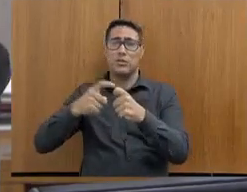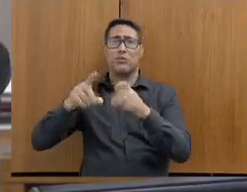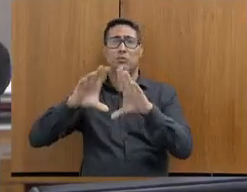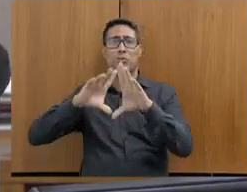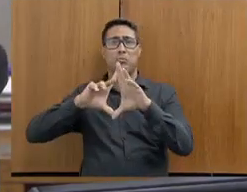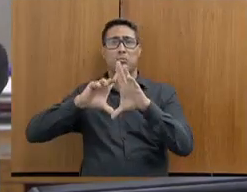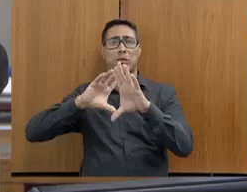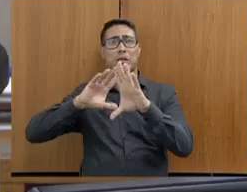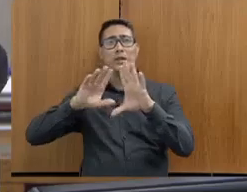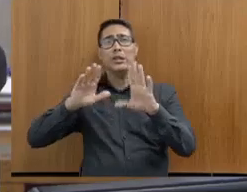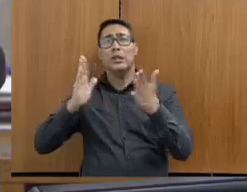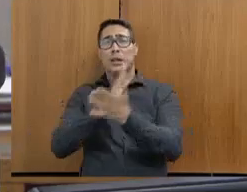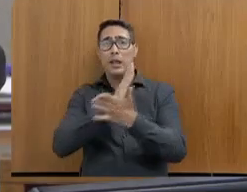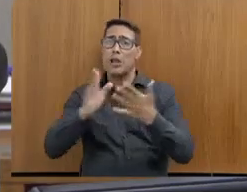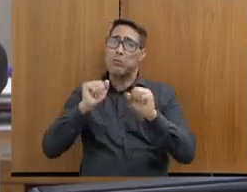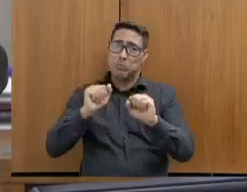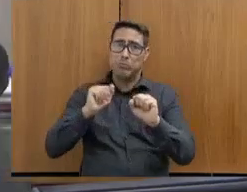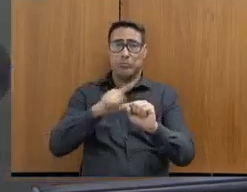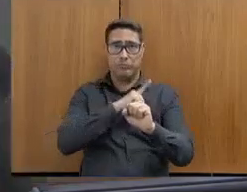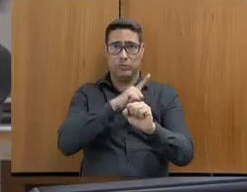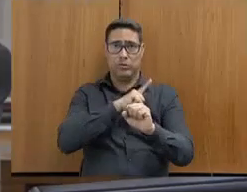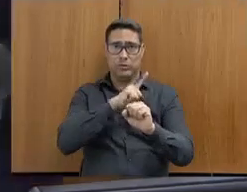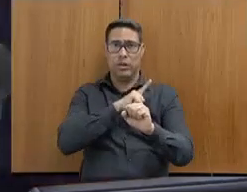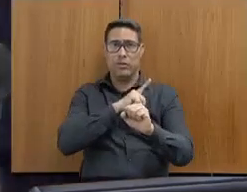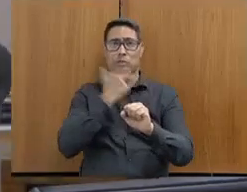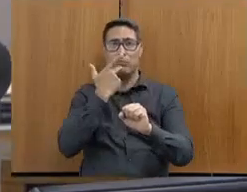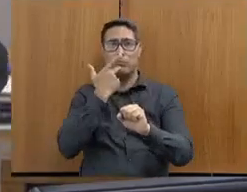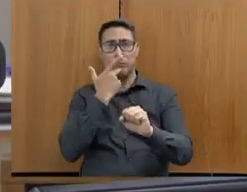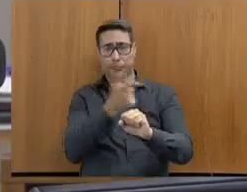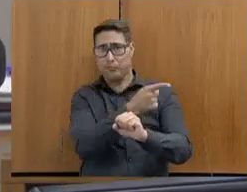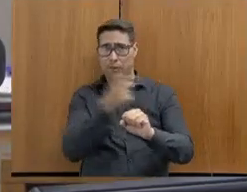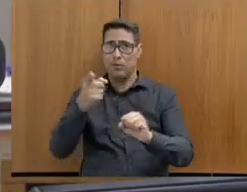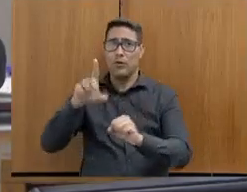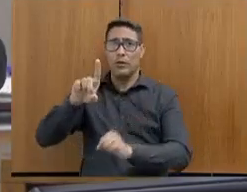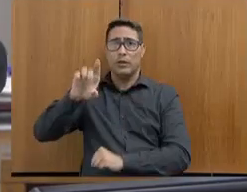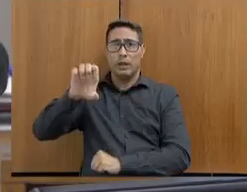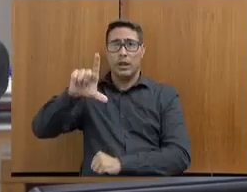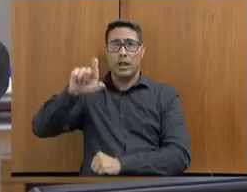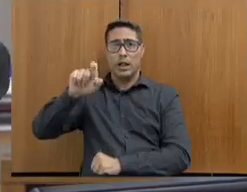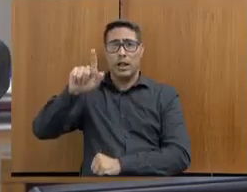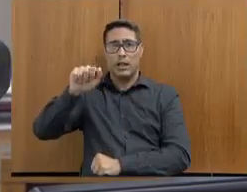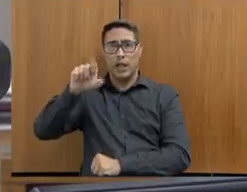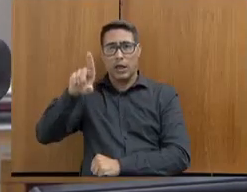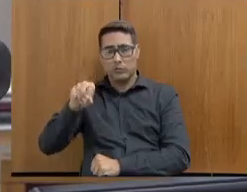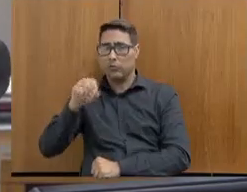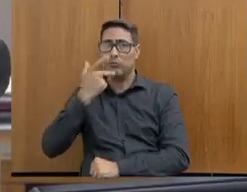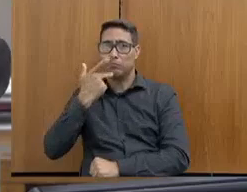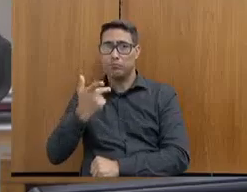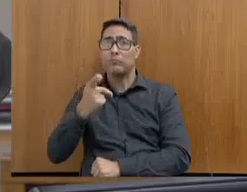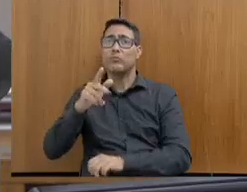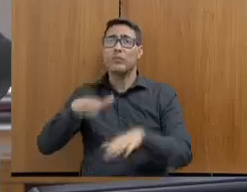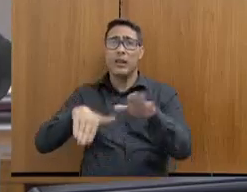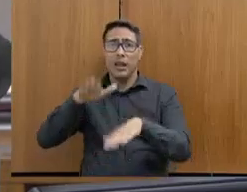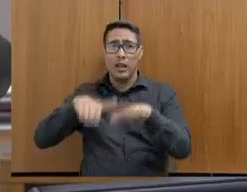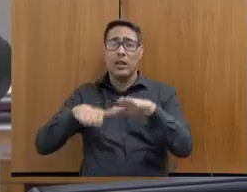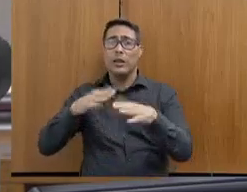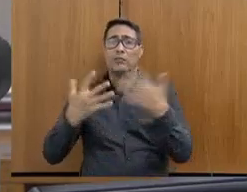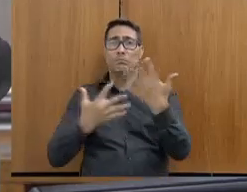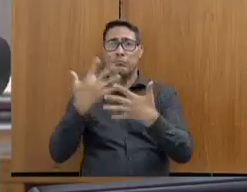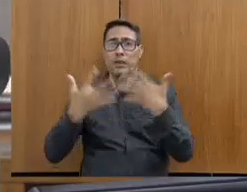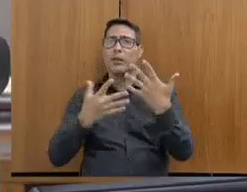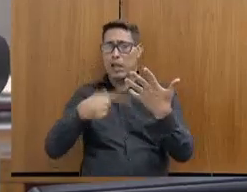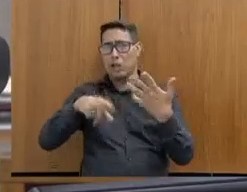ser eu não tô aqui tirando aqui os senhores Delegados delegado não tô tirando hipótese de ser uma forma de ludibriar